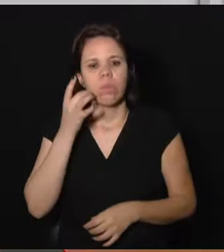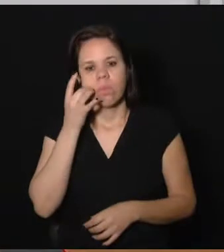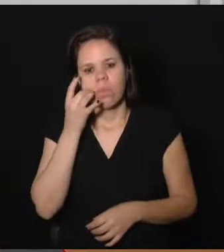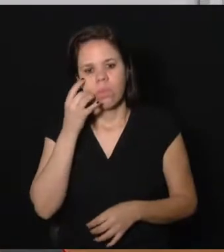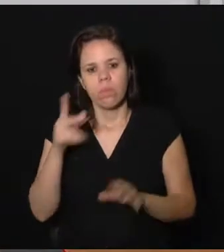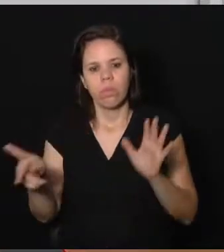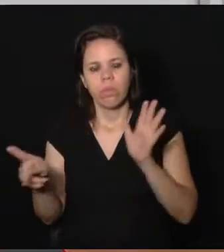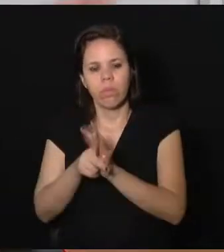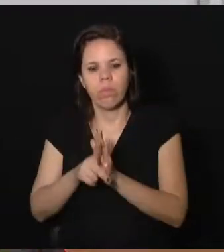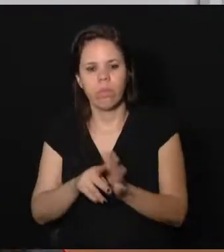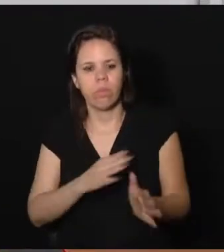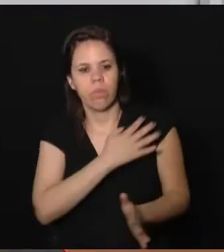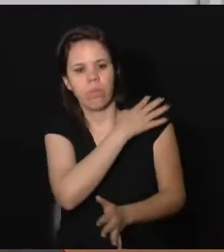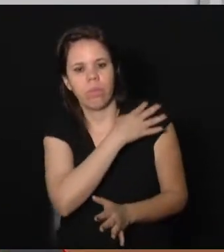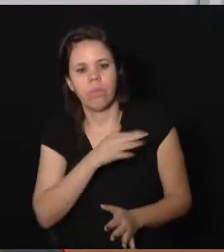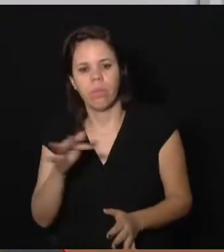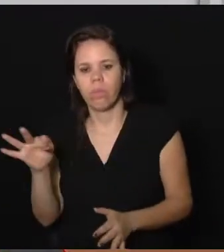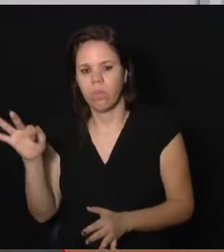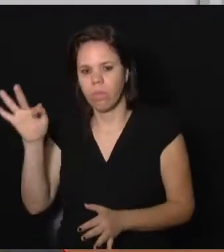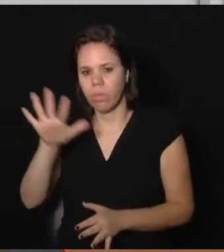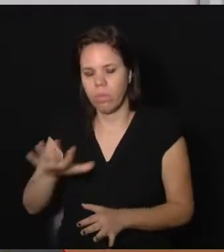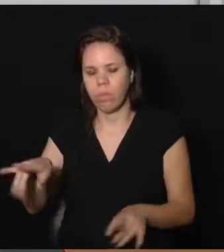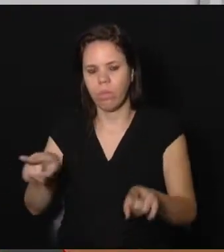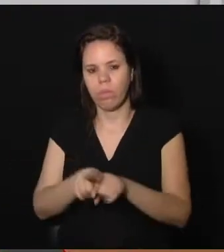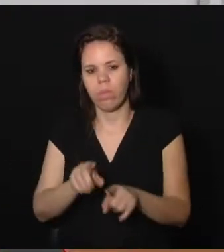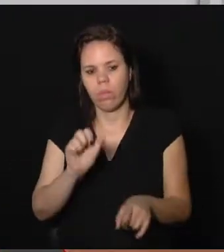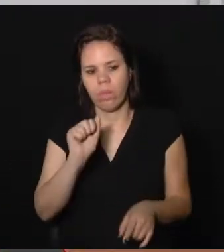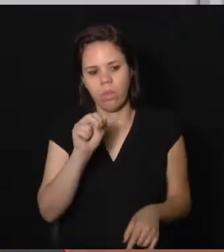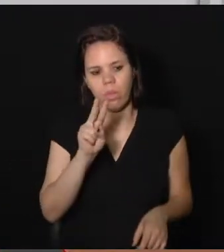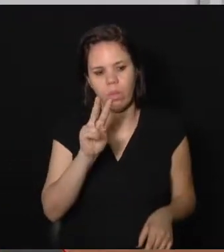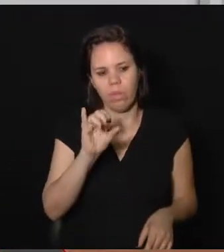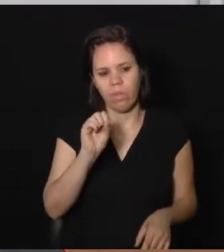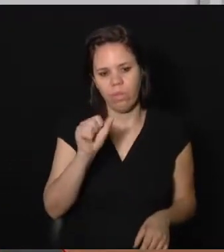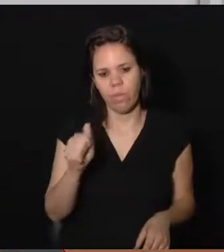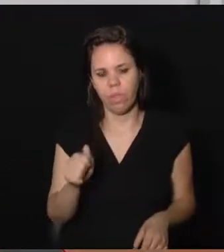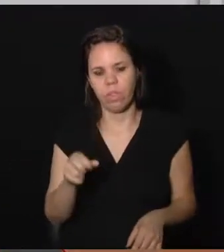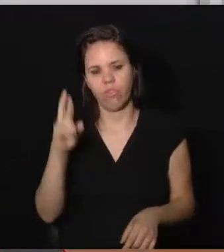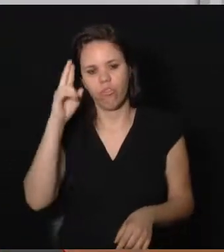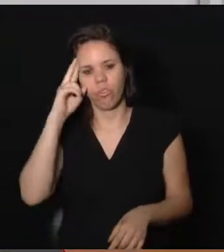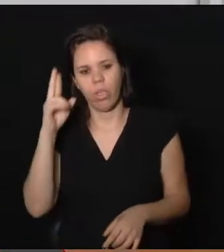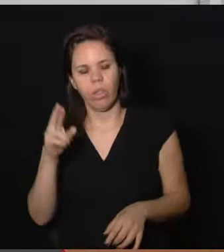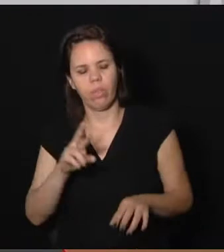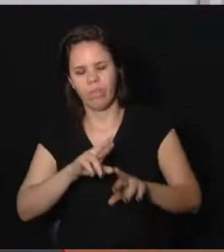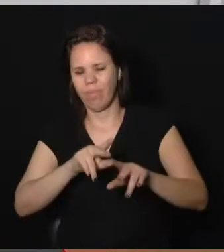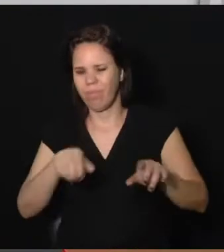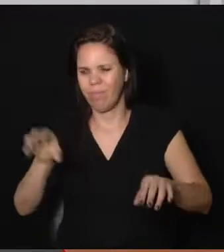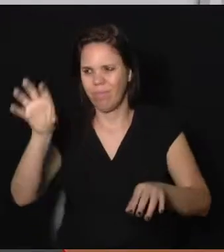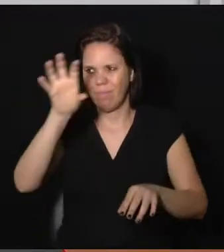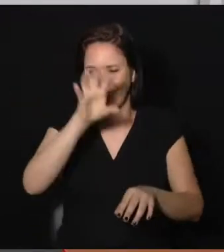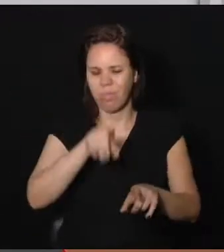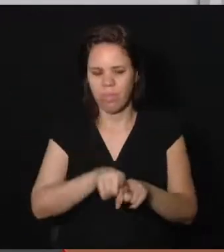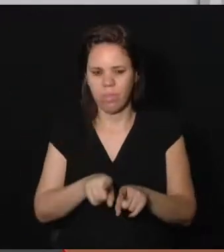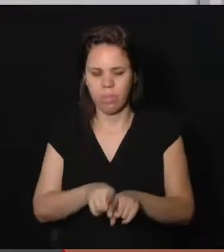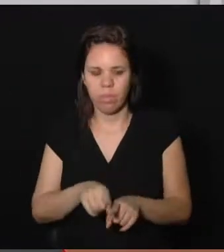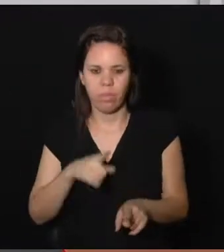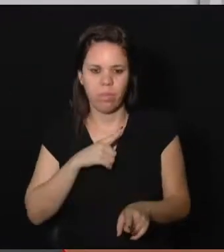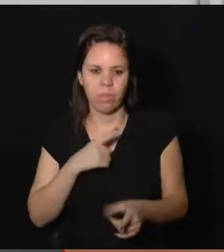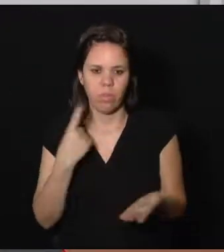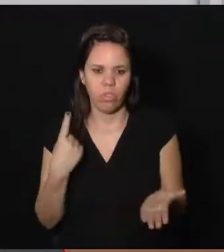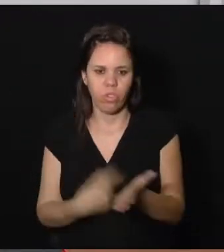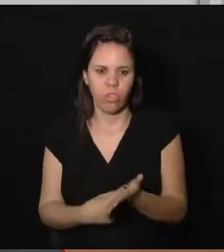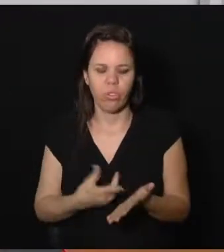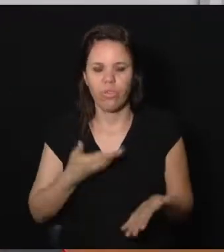delegado da Receita Federal, o chefe da Anvisa, o chefe do MAPA, enfim. Porque o próprio acordo de facilitação, ele fala